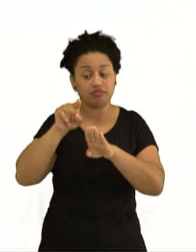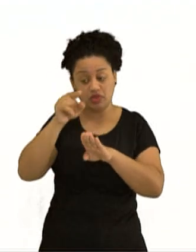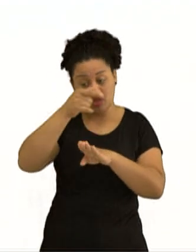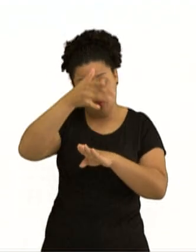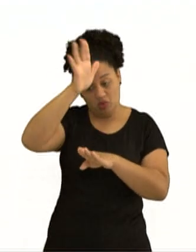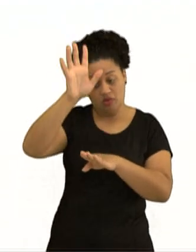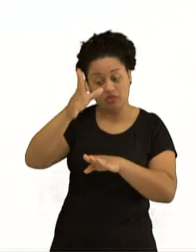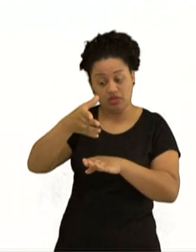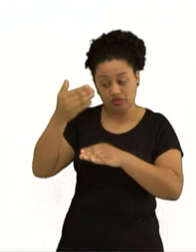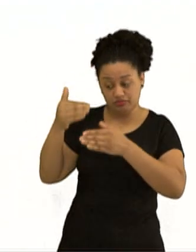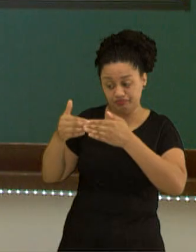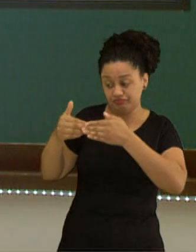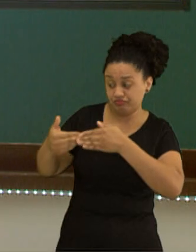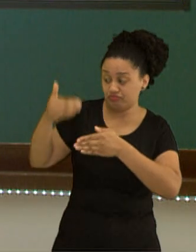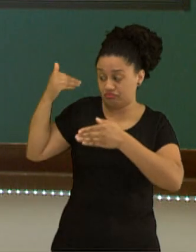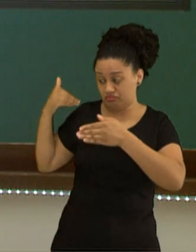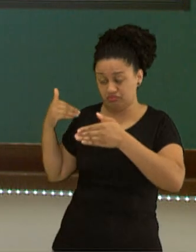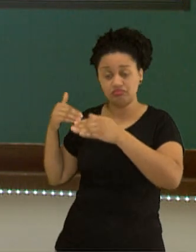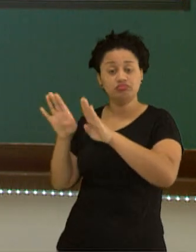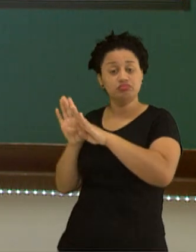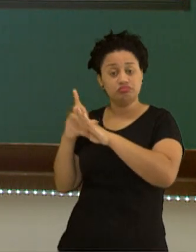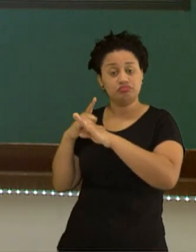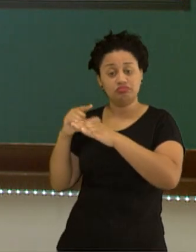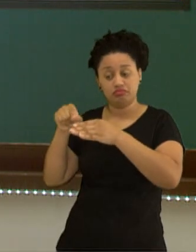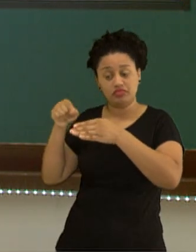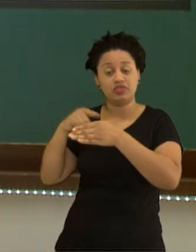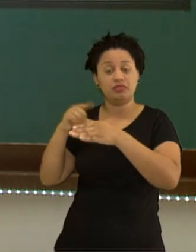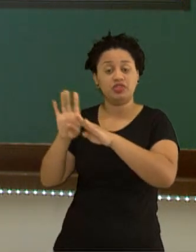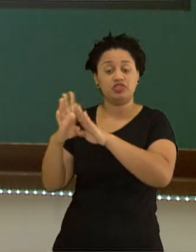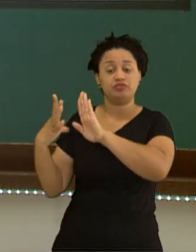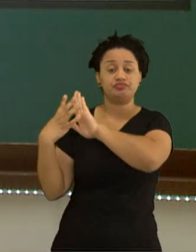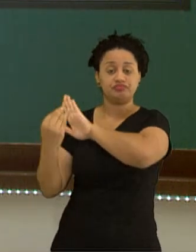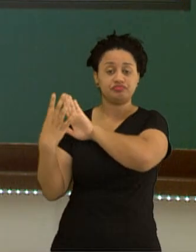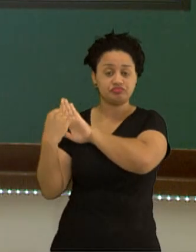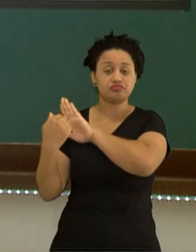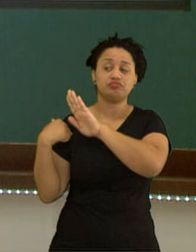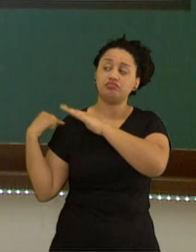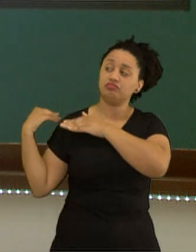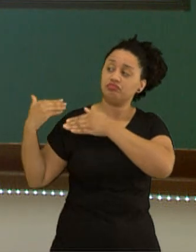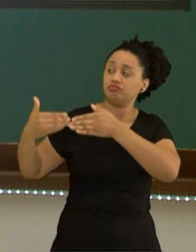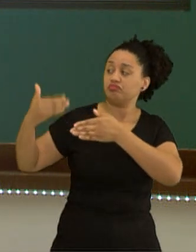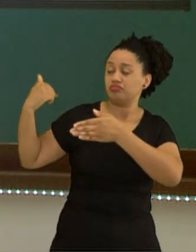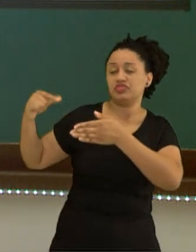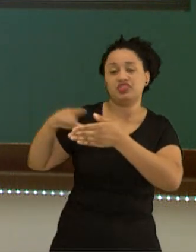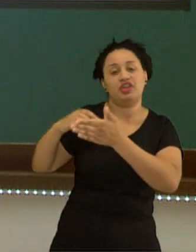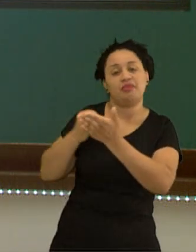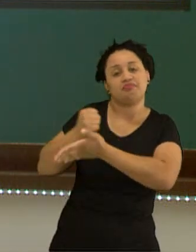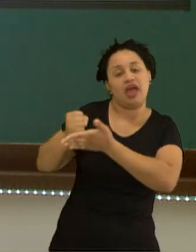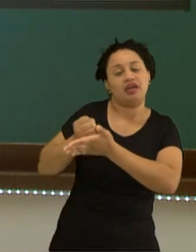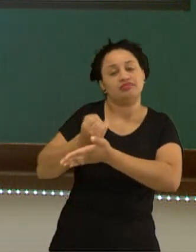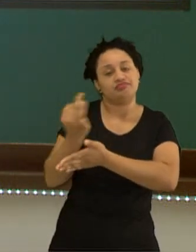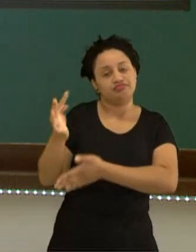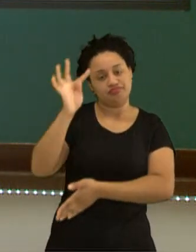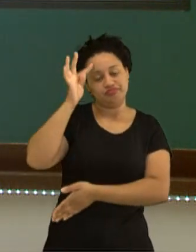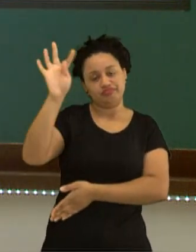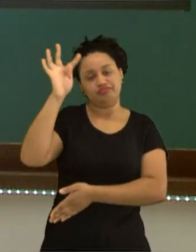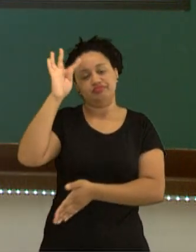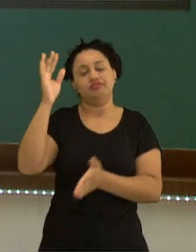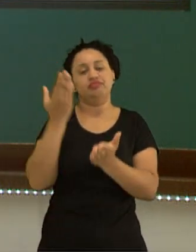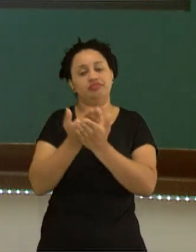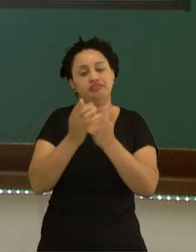tinha os seus clássicos. Então Roma também era baseada em alguns estudiosos, em alguns teóricos, em